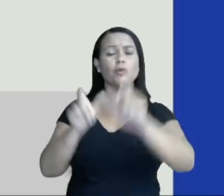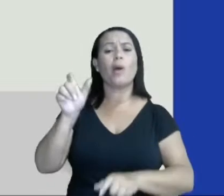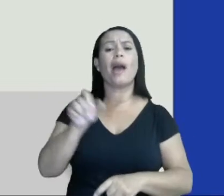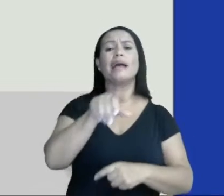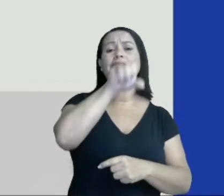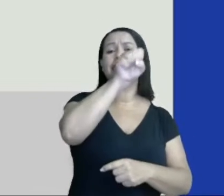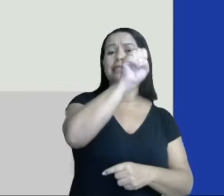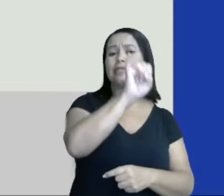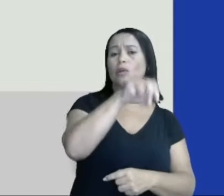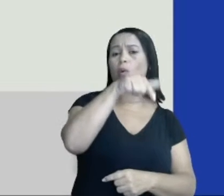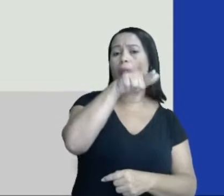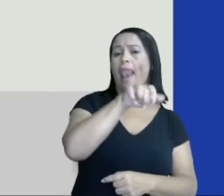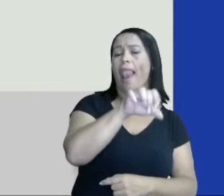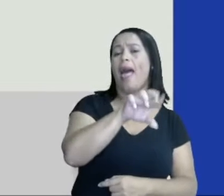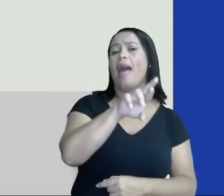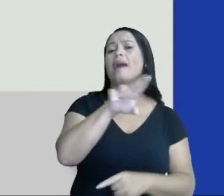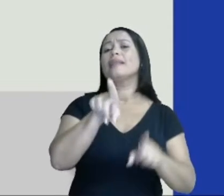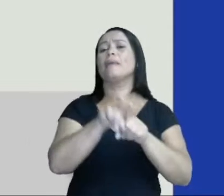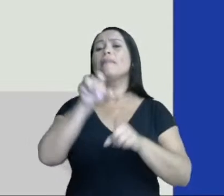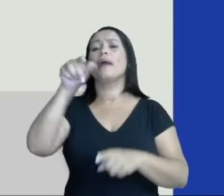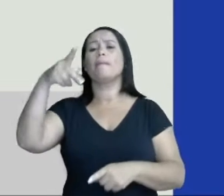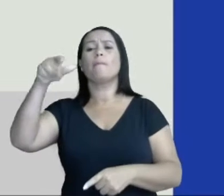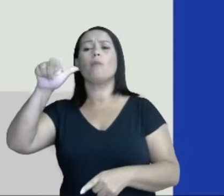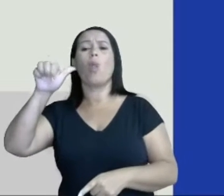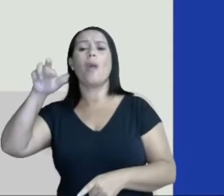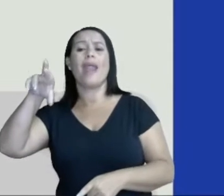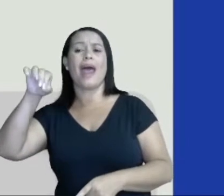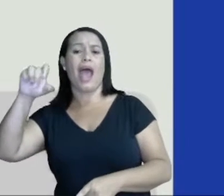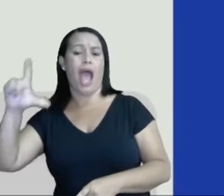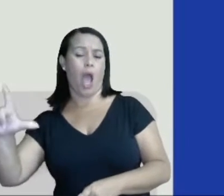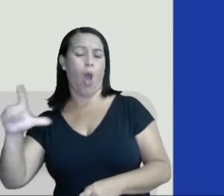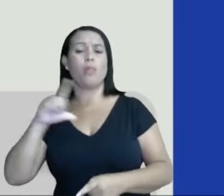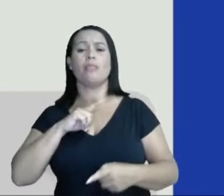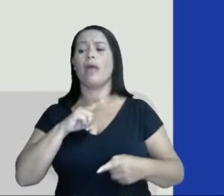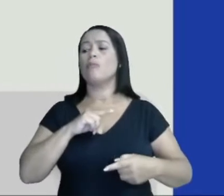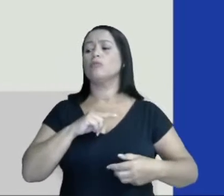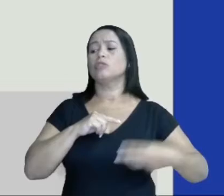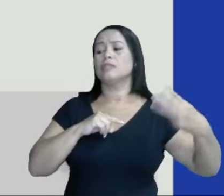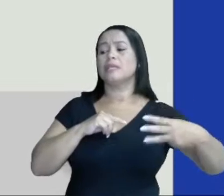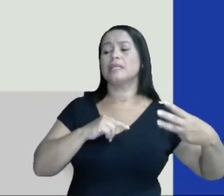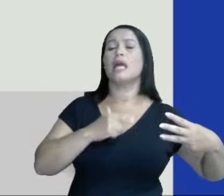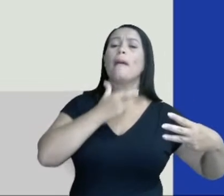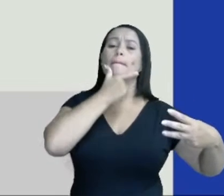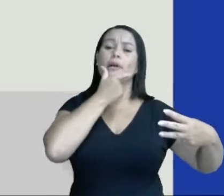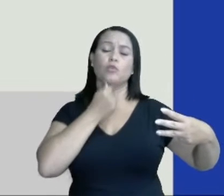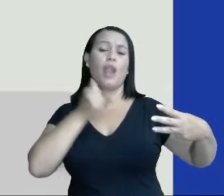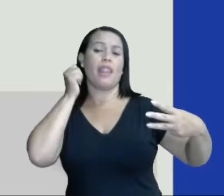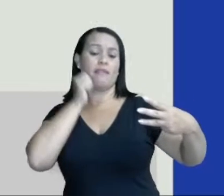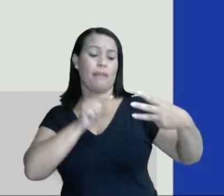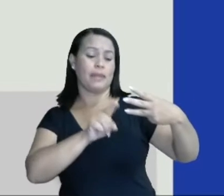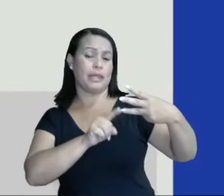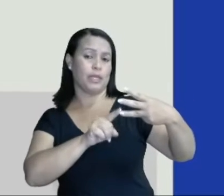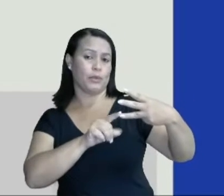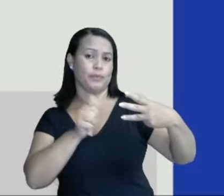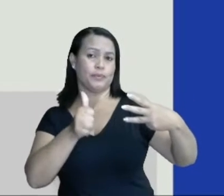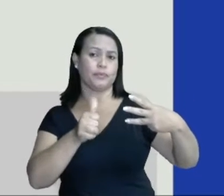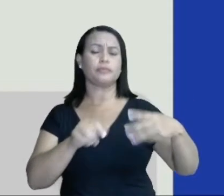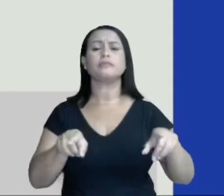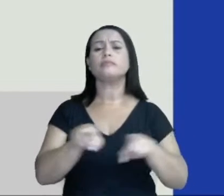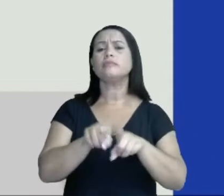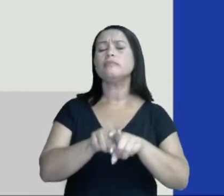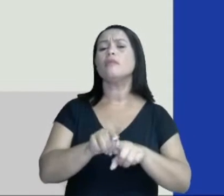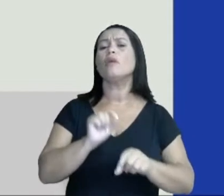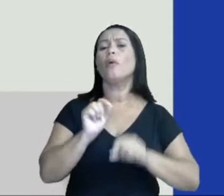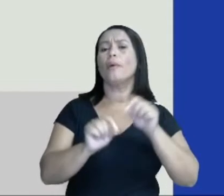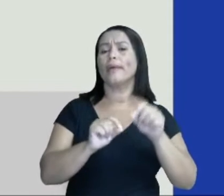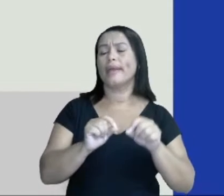e plural, e os de terceira pessoa a gente tem masculino e feminino, tá bom? E os